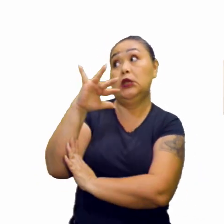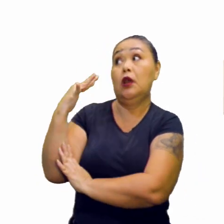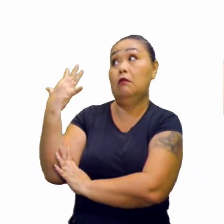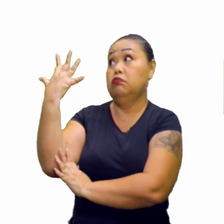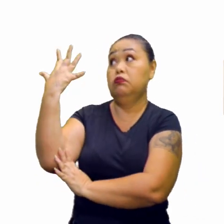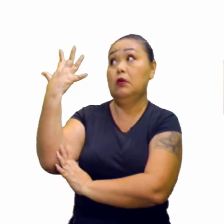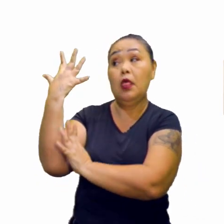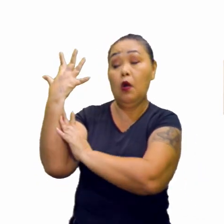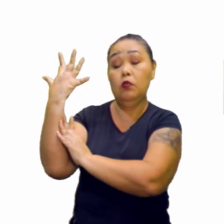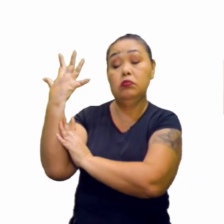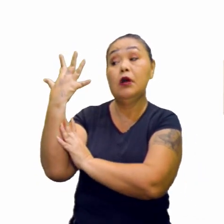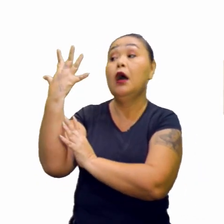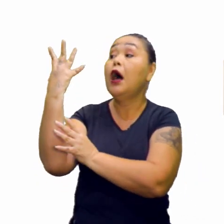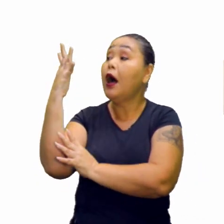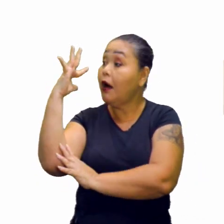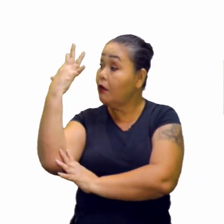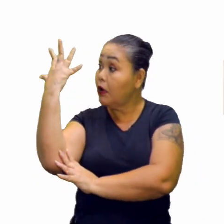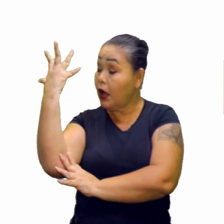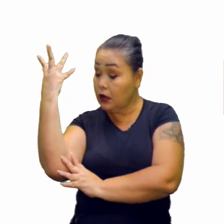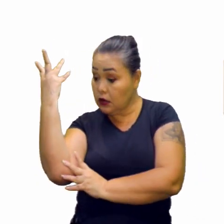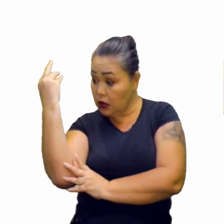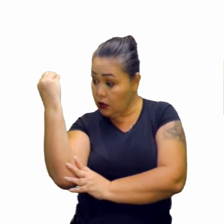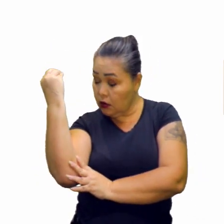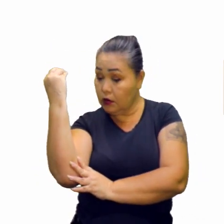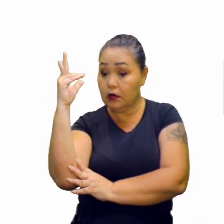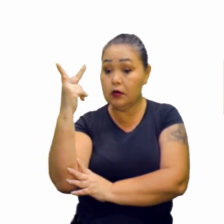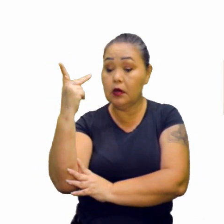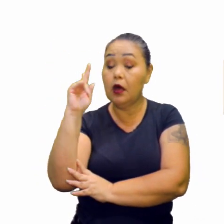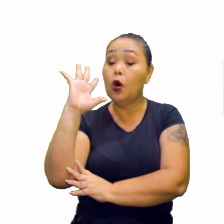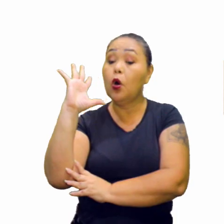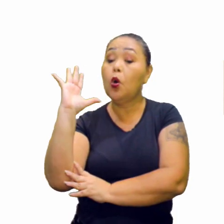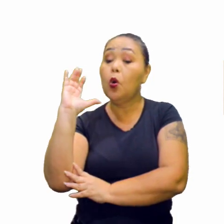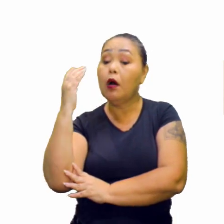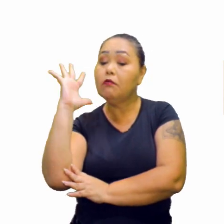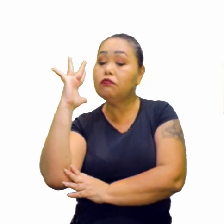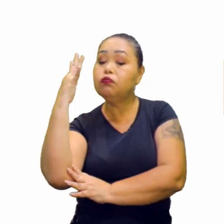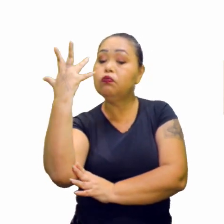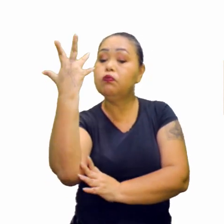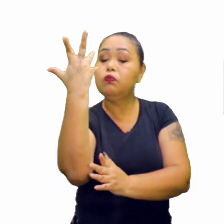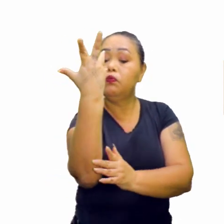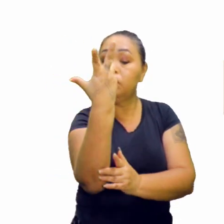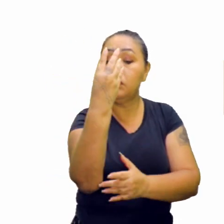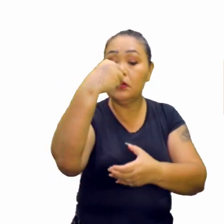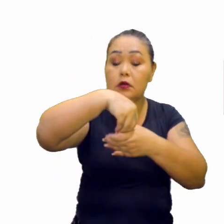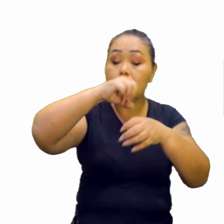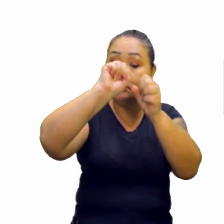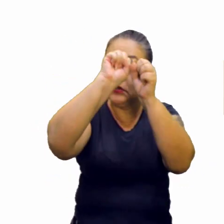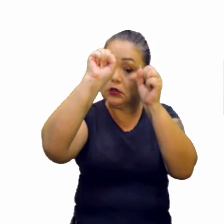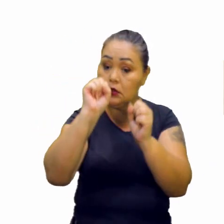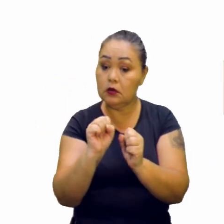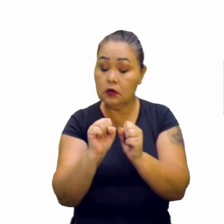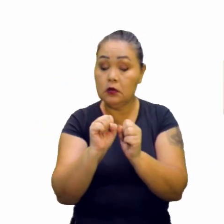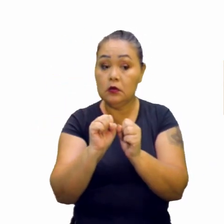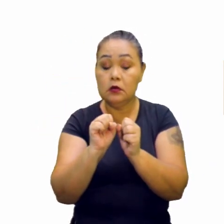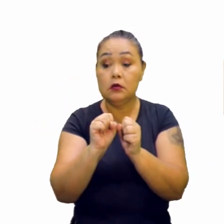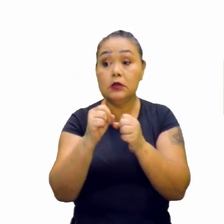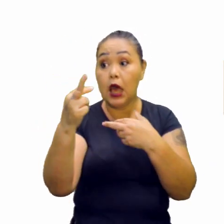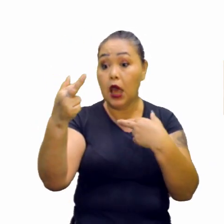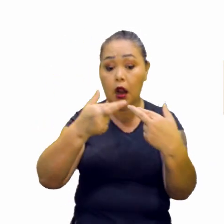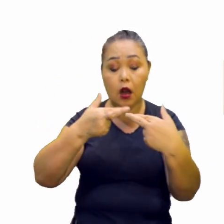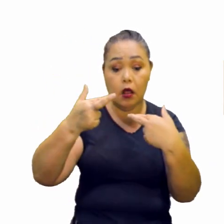do sistema... A cultivar, que planta, Jefferson? A cultivar dentro do sistema SAF, ela está relacionada com os